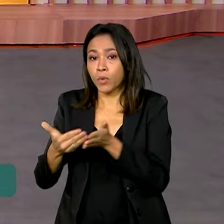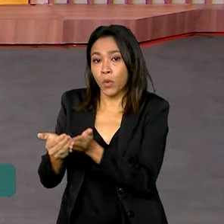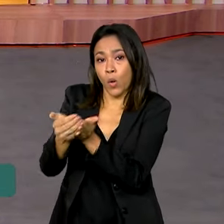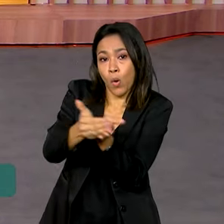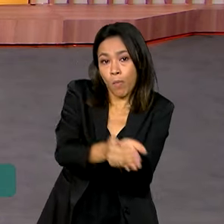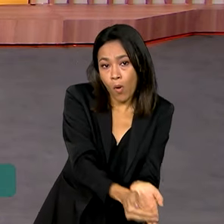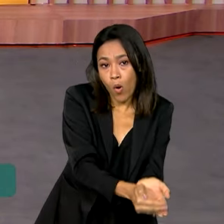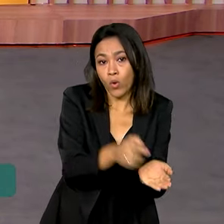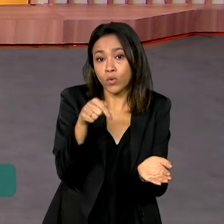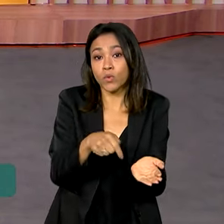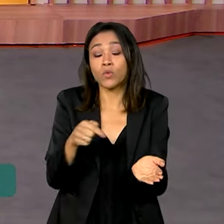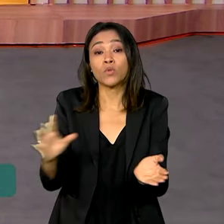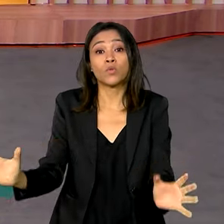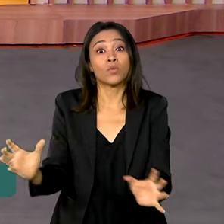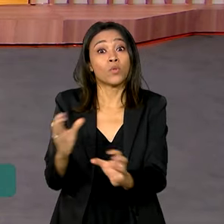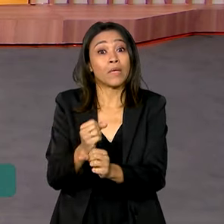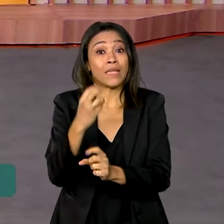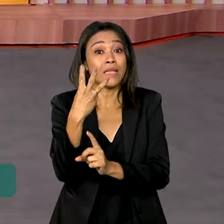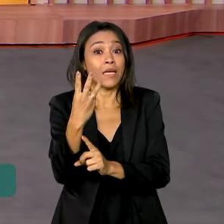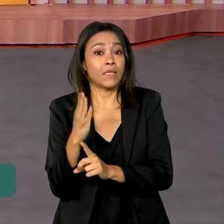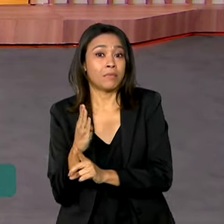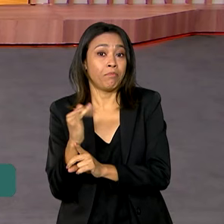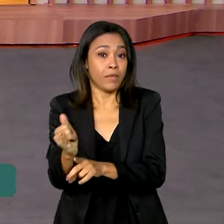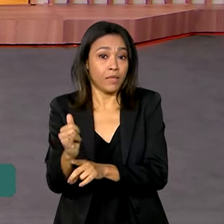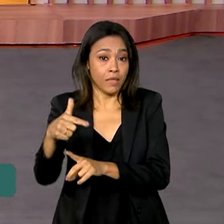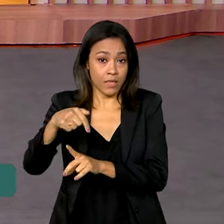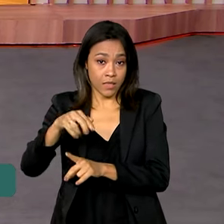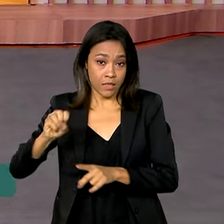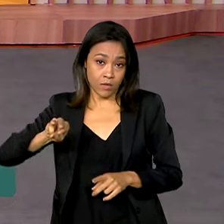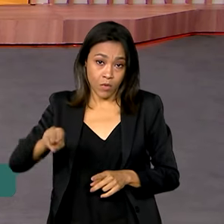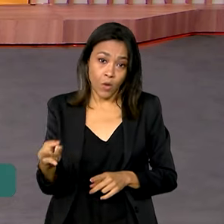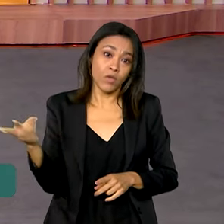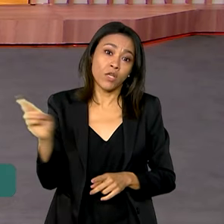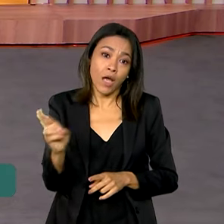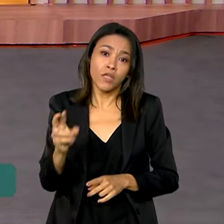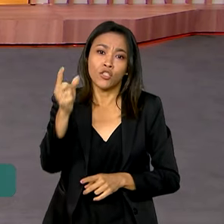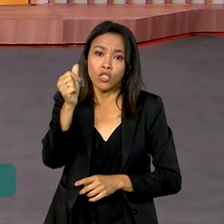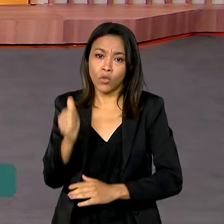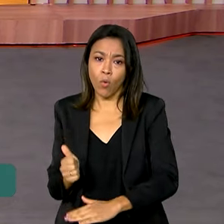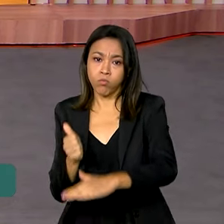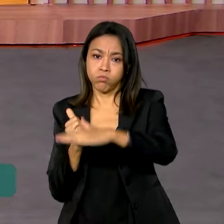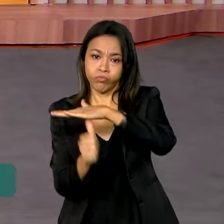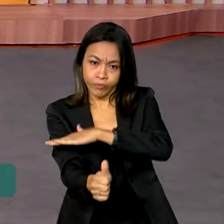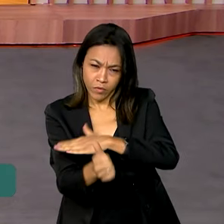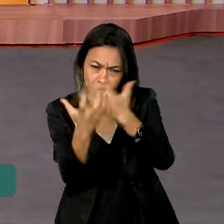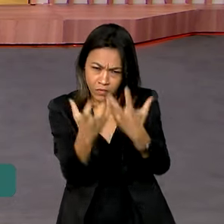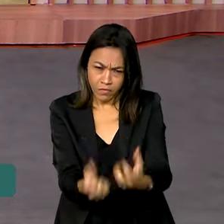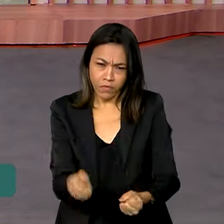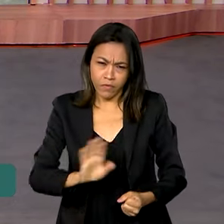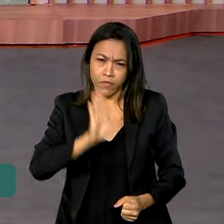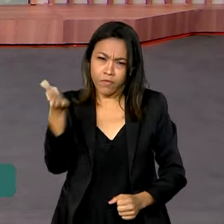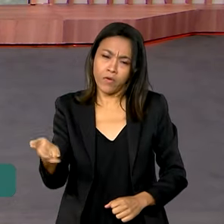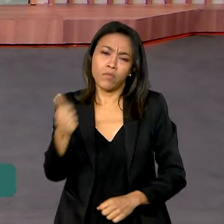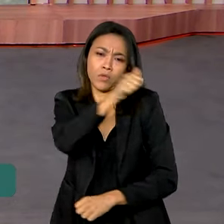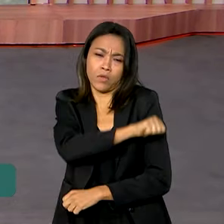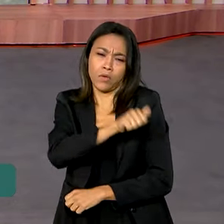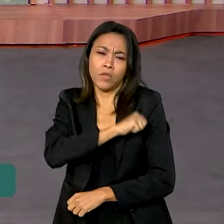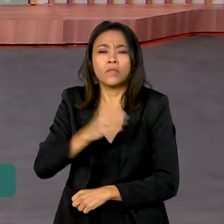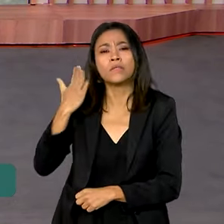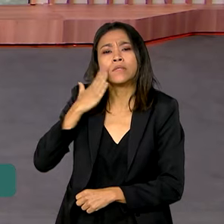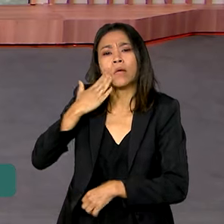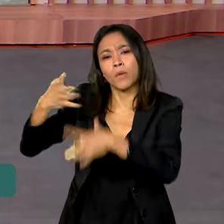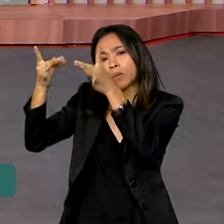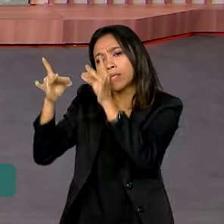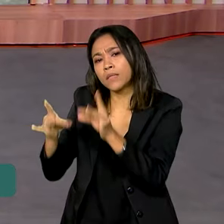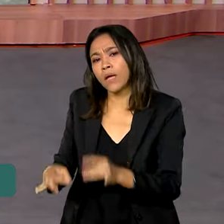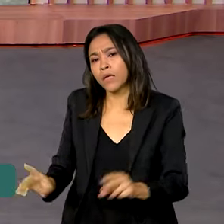com previsão de 3 bilhões e 700 milhões de reais em investimentos. Vamos ao Rio de Janeiro saber os detalhes